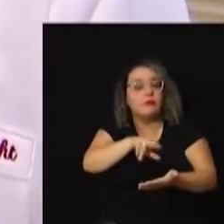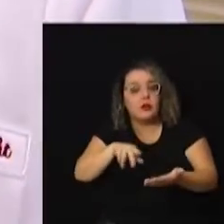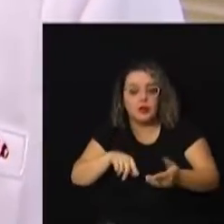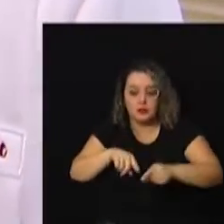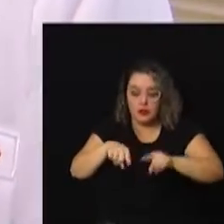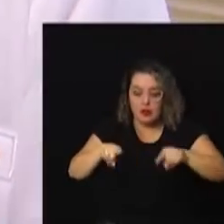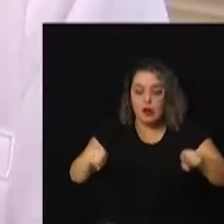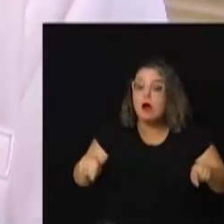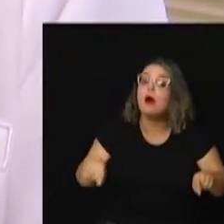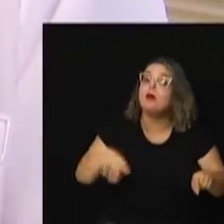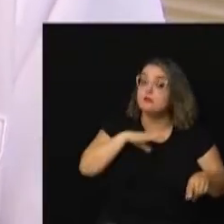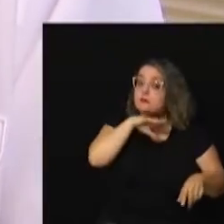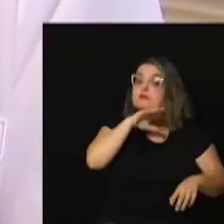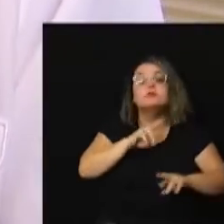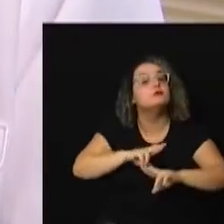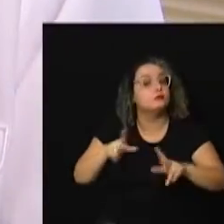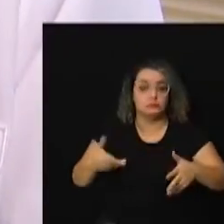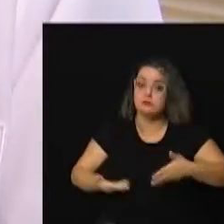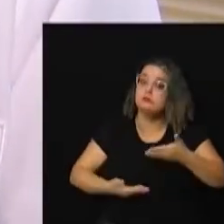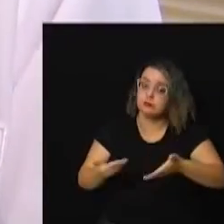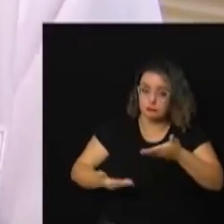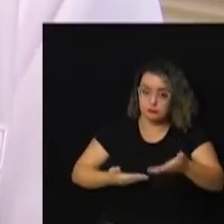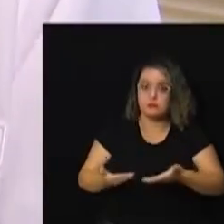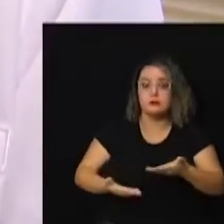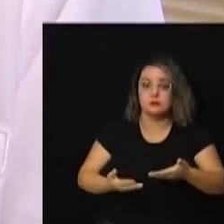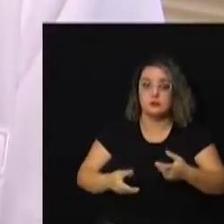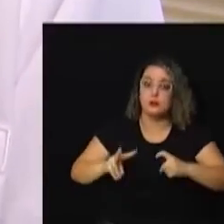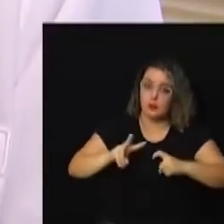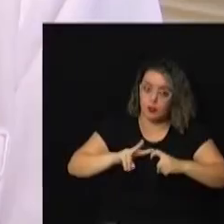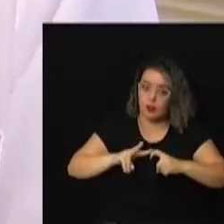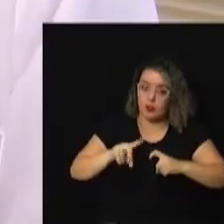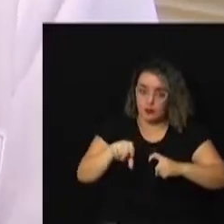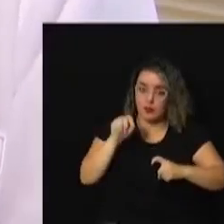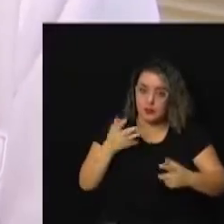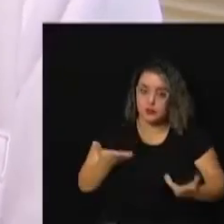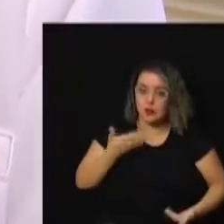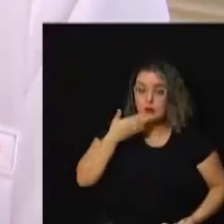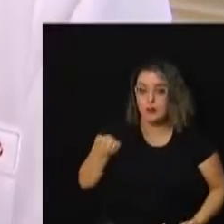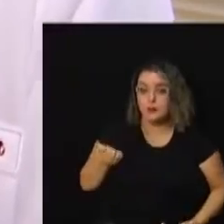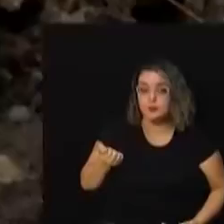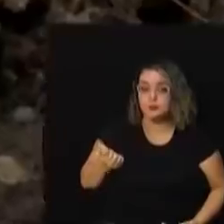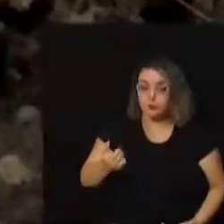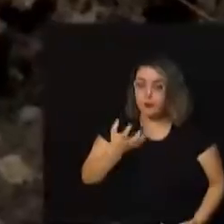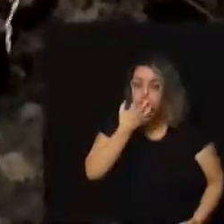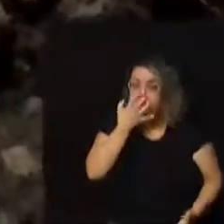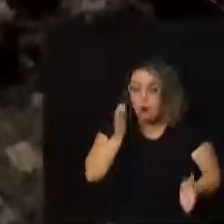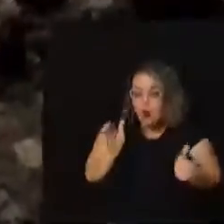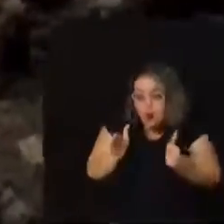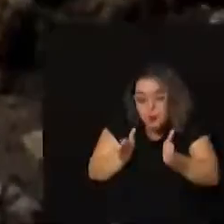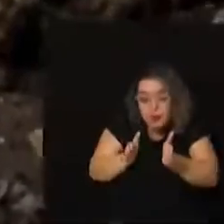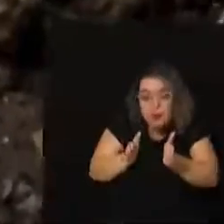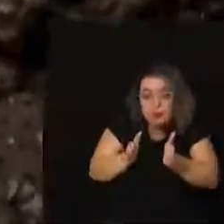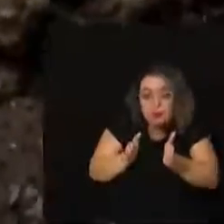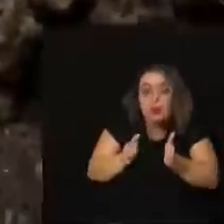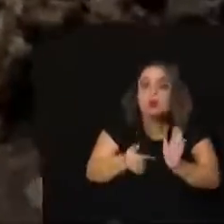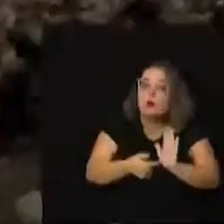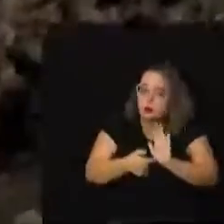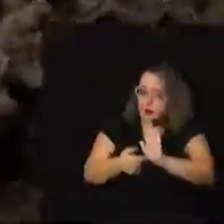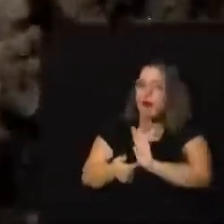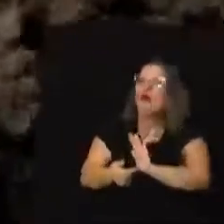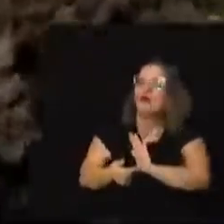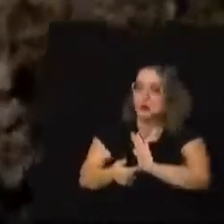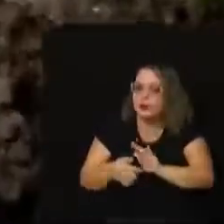por um enfraquecimento de anéis traqueais. Pode afetar animais de qualquer idade. O problema, que pode ser adquirido